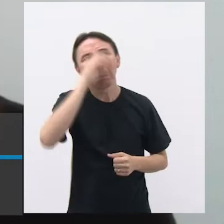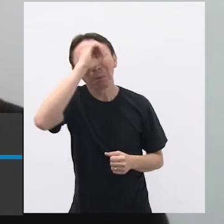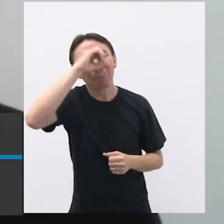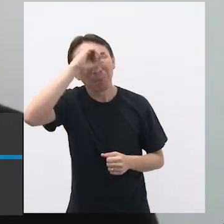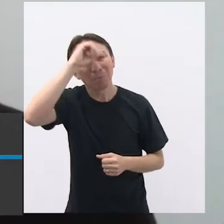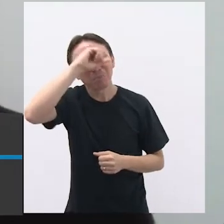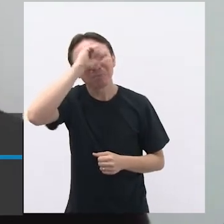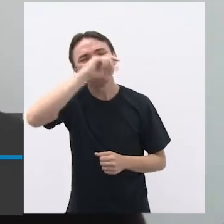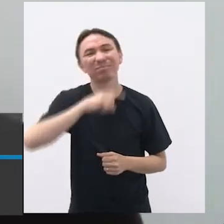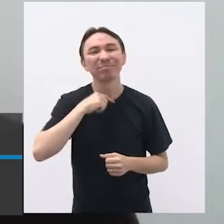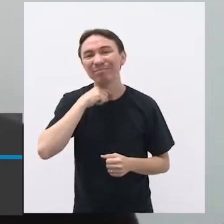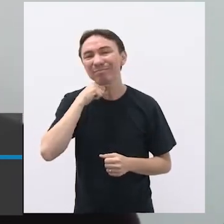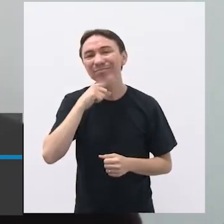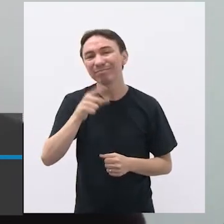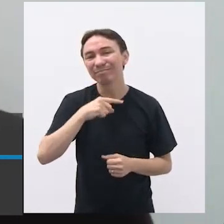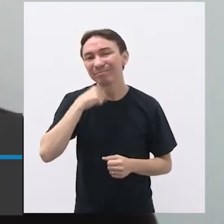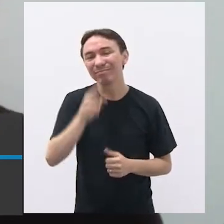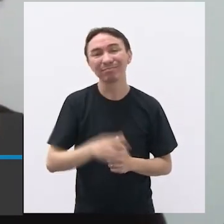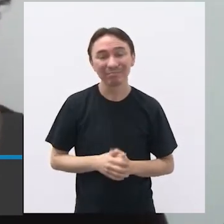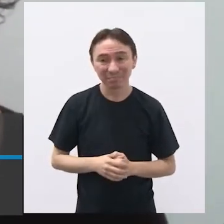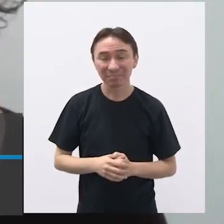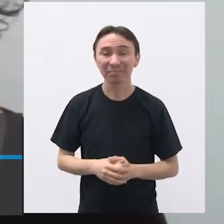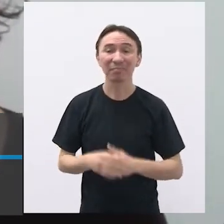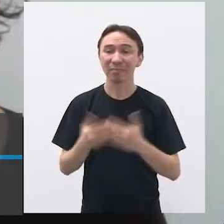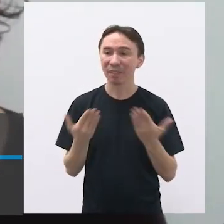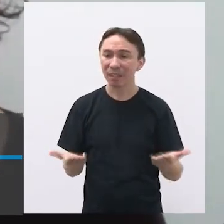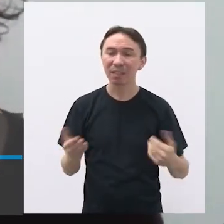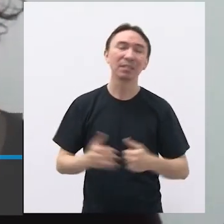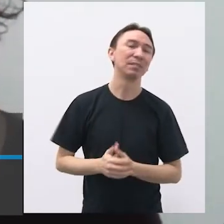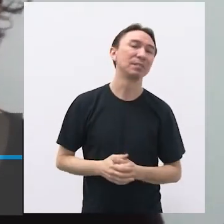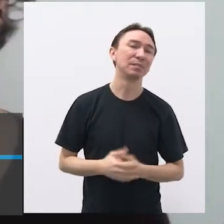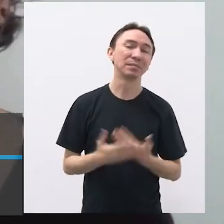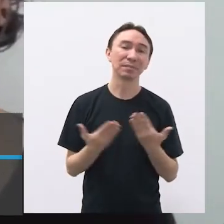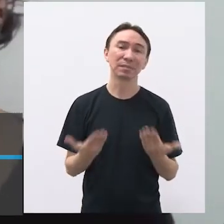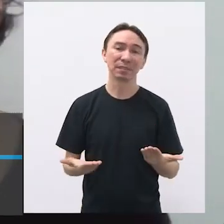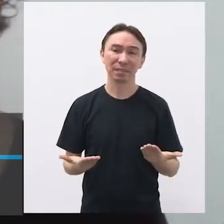para isso. Então, trazer esses conhecimentos aí